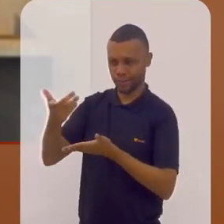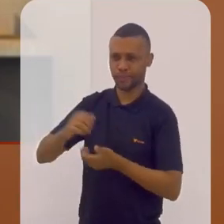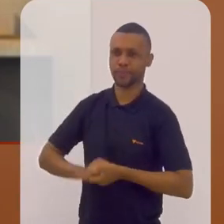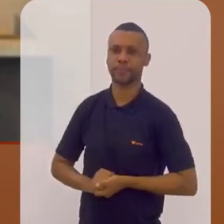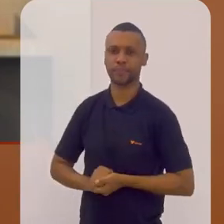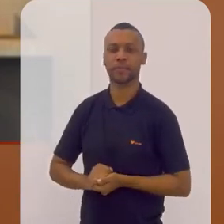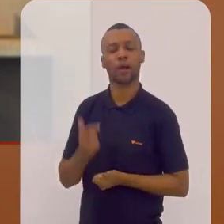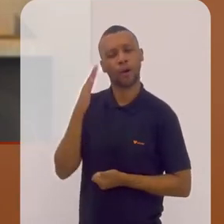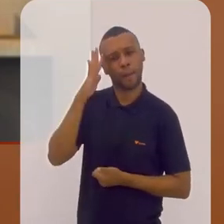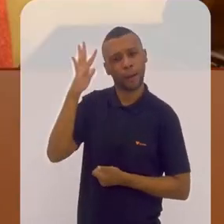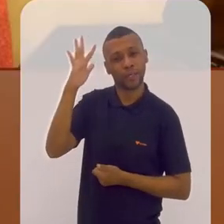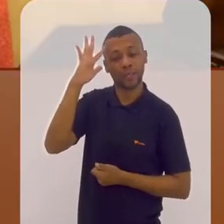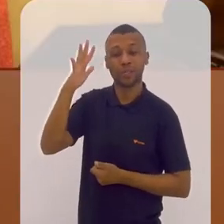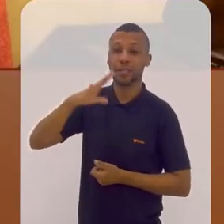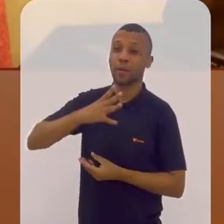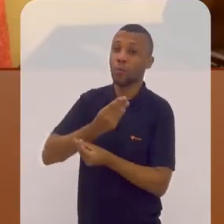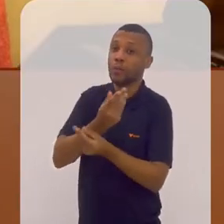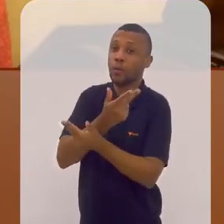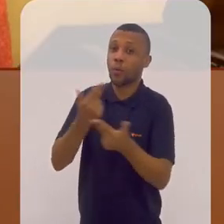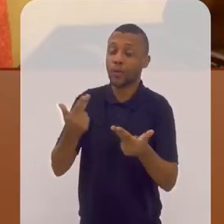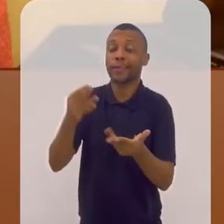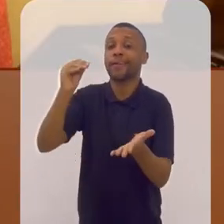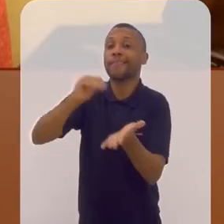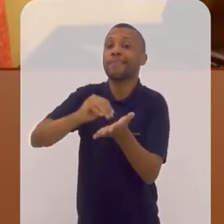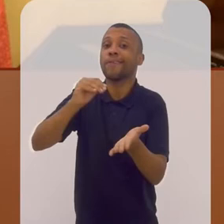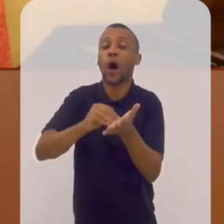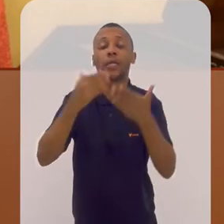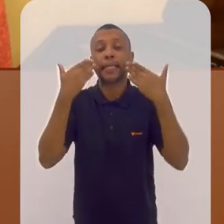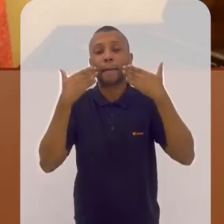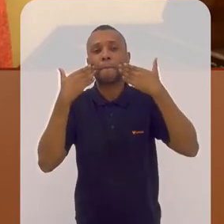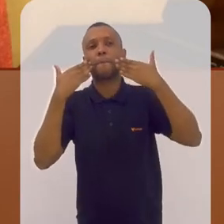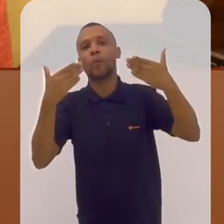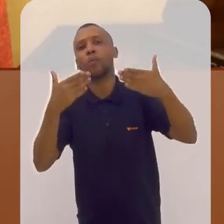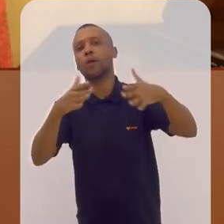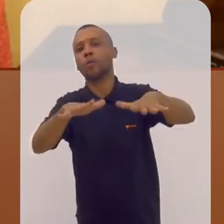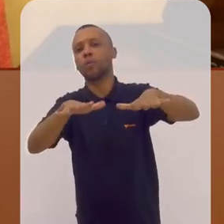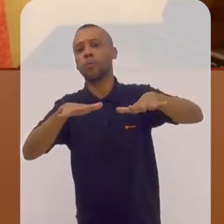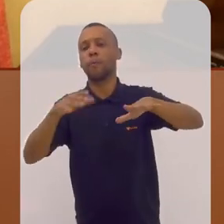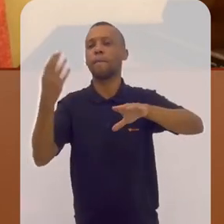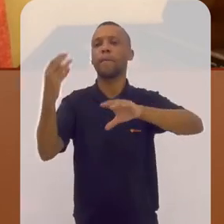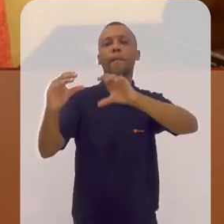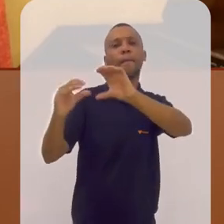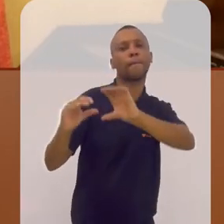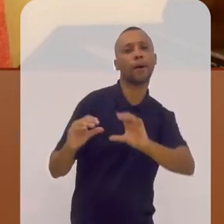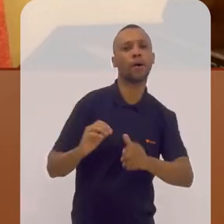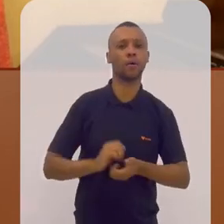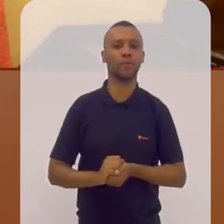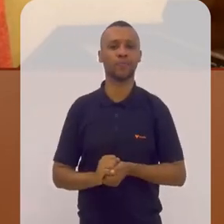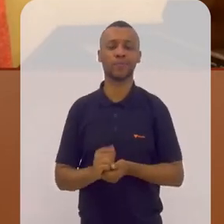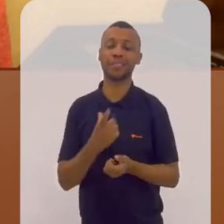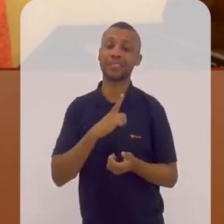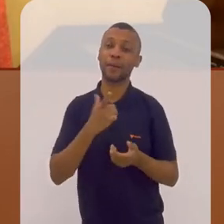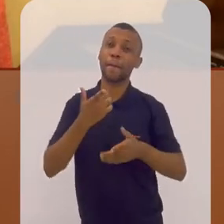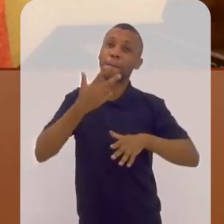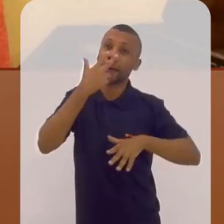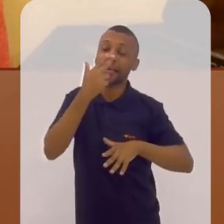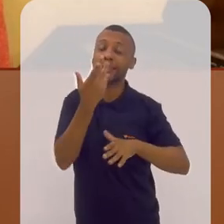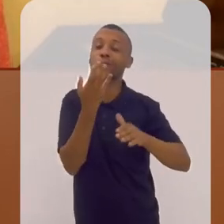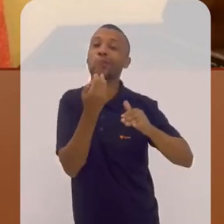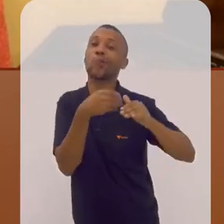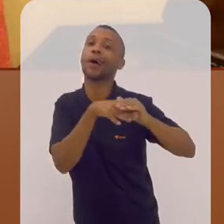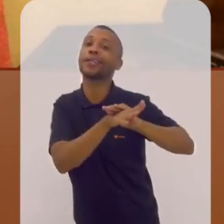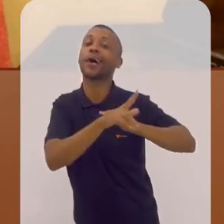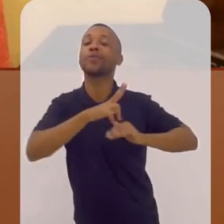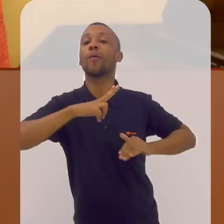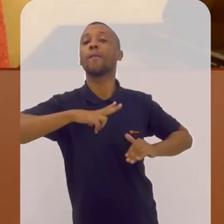compositores, porque eu imagino que muita coisa ainda não esteja pública, né, ainda esteja junto, com tudo